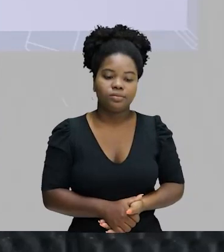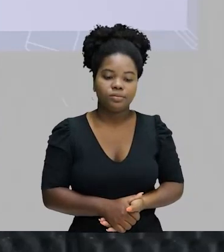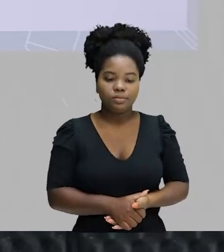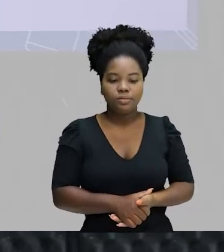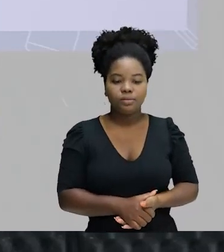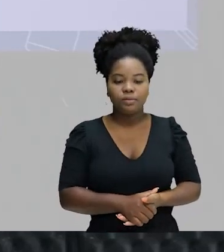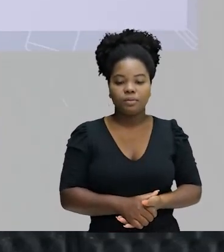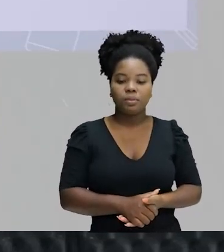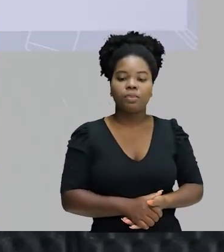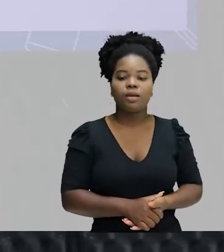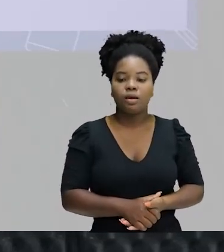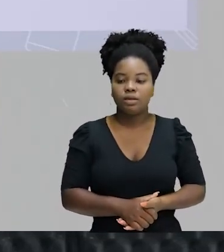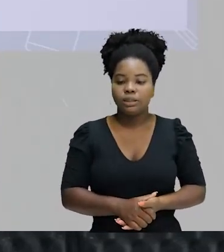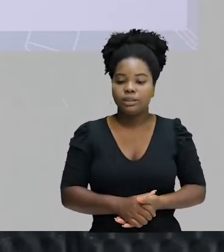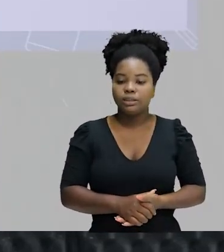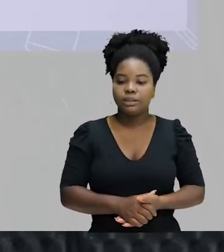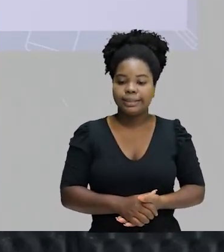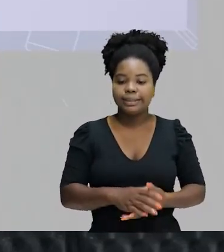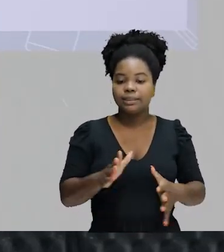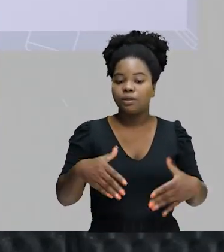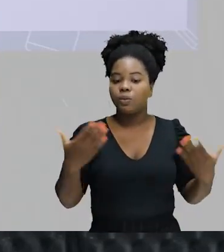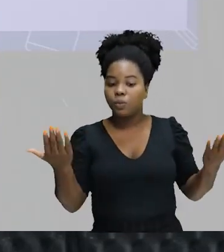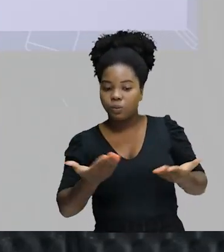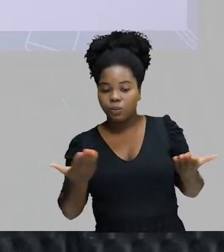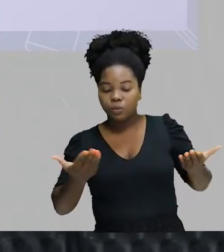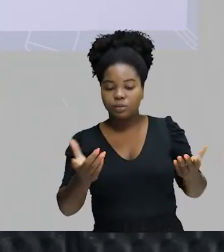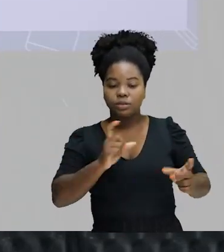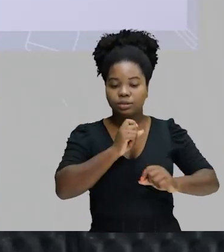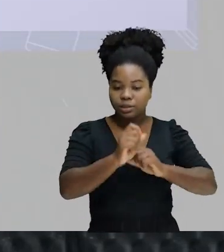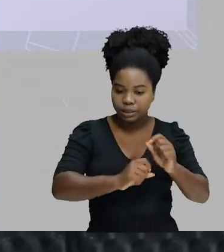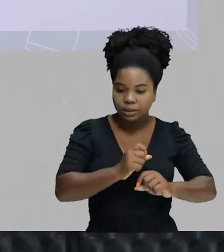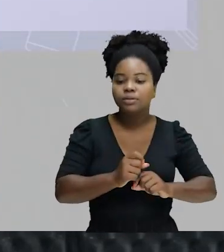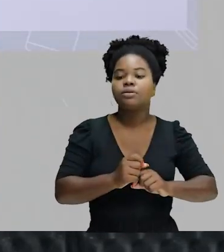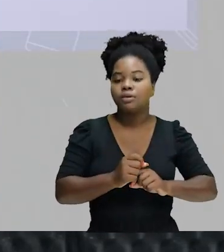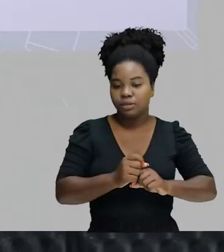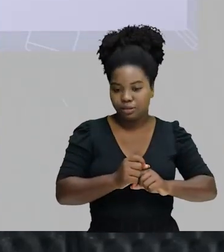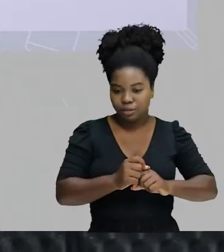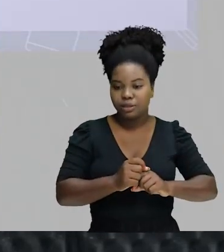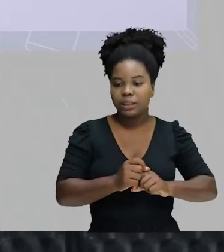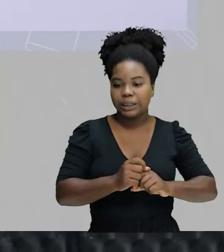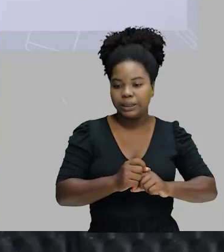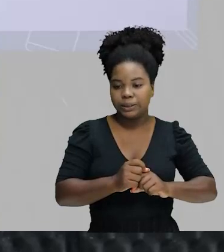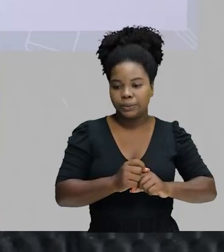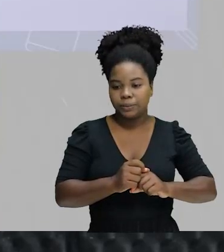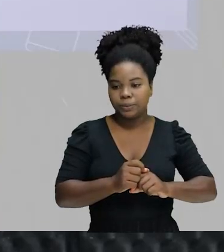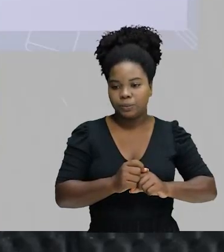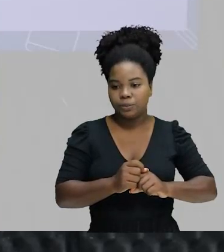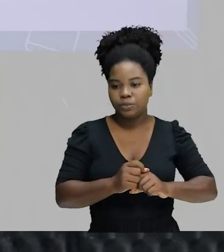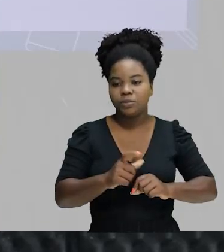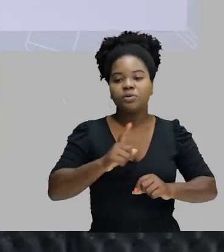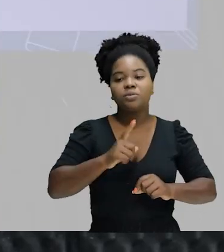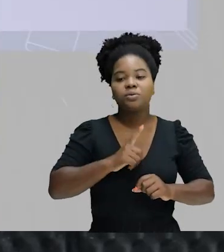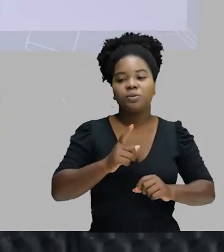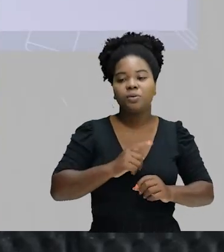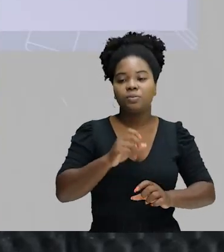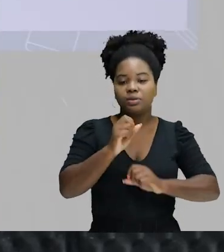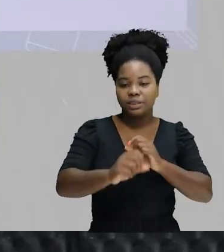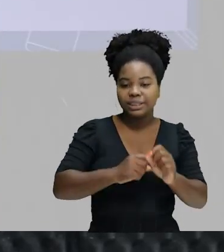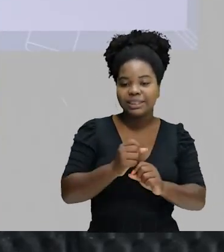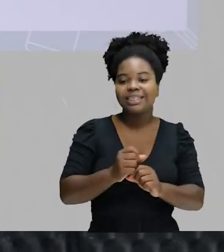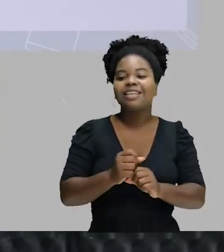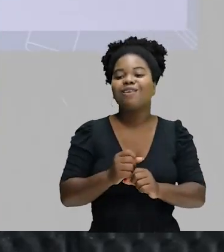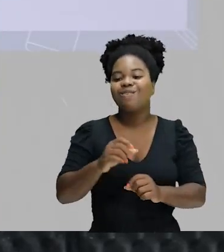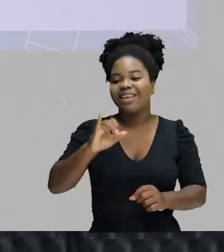que vivemos hoje a idade dos plásticos. Como a gente teve a idade das pedras, a idade